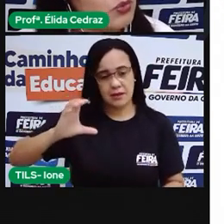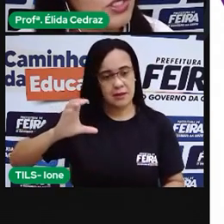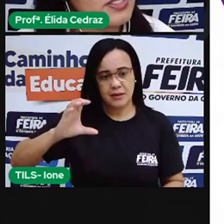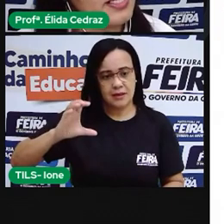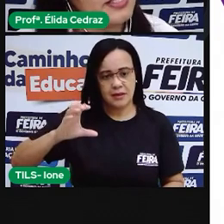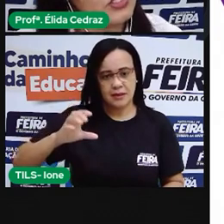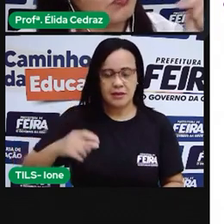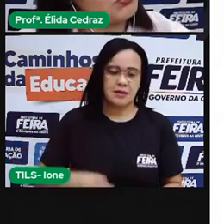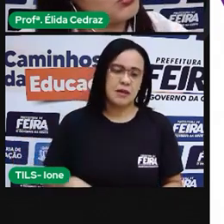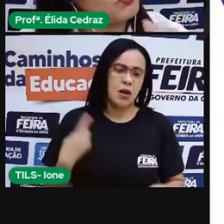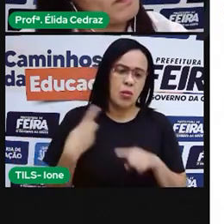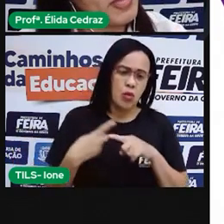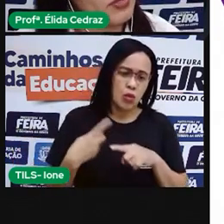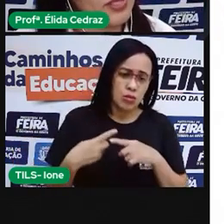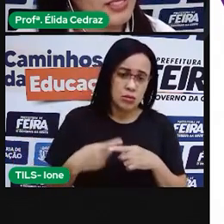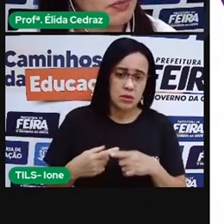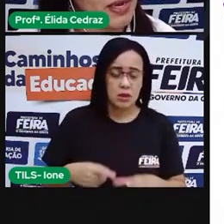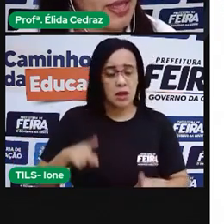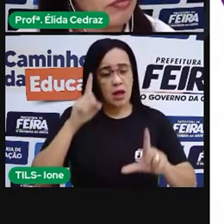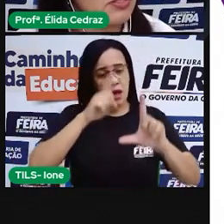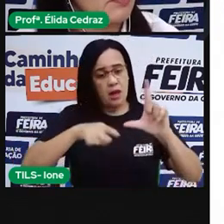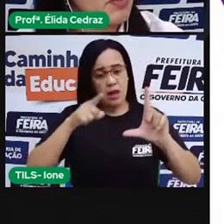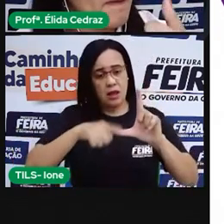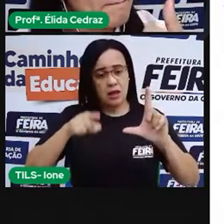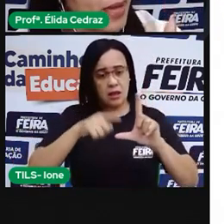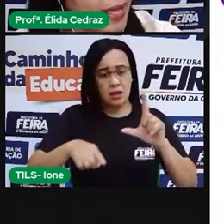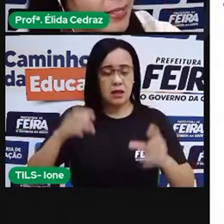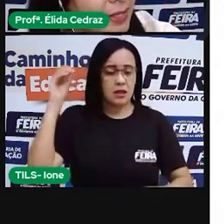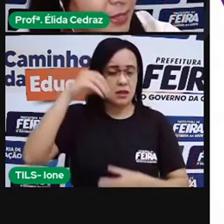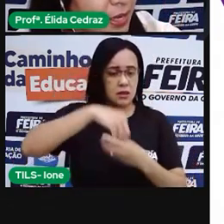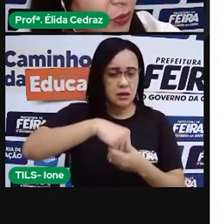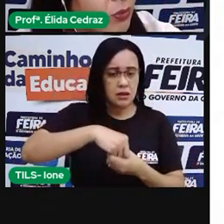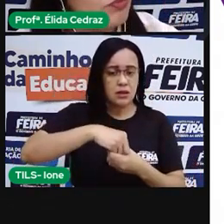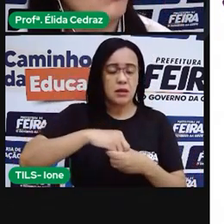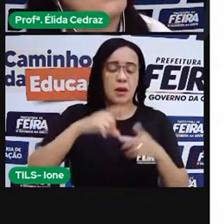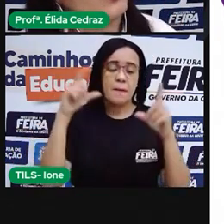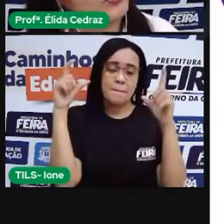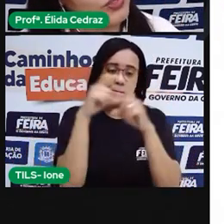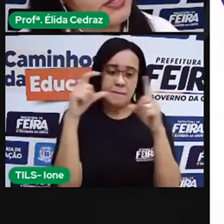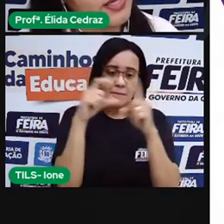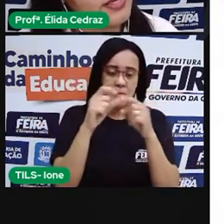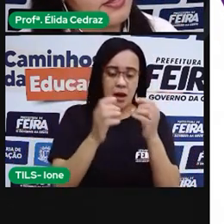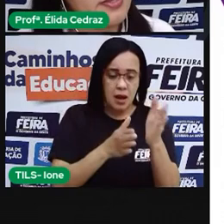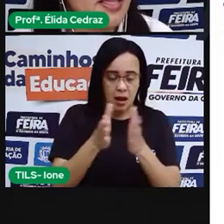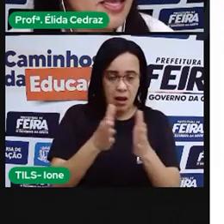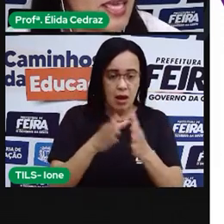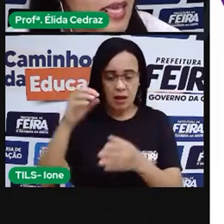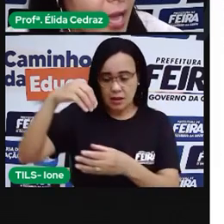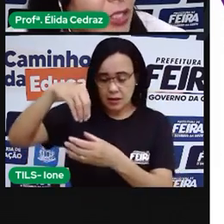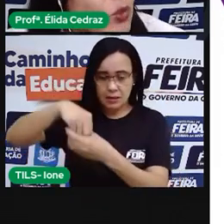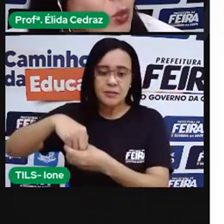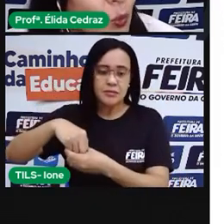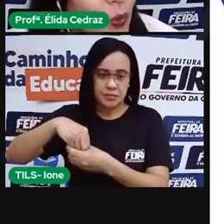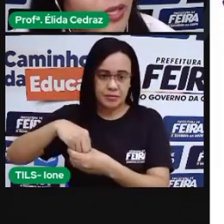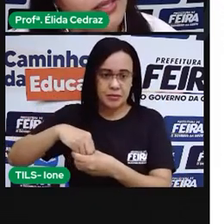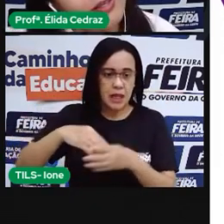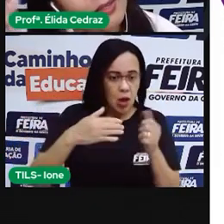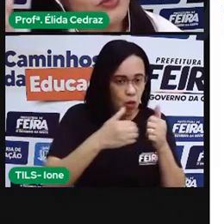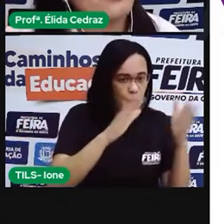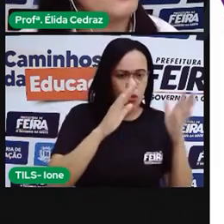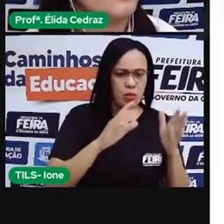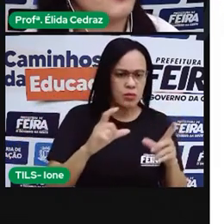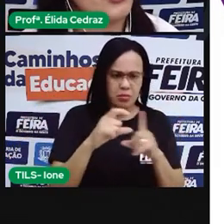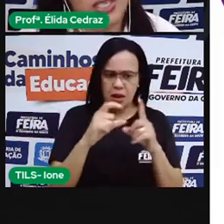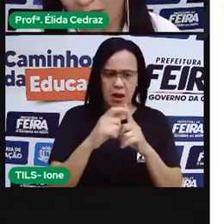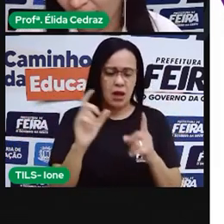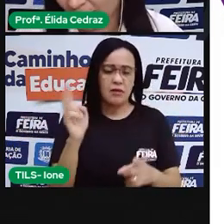letras são utilizadas no meio das palavras. Pássaro com dois S's. E açúcar